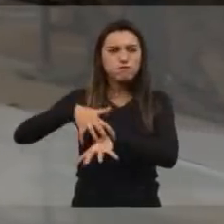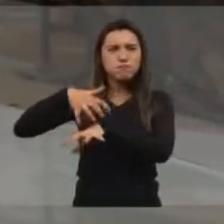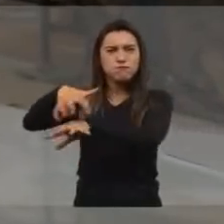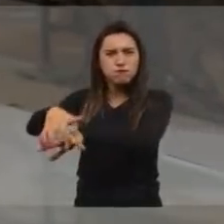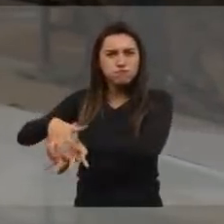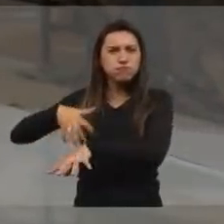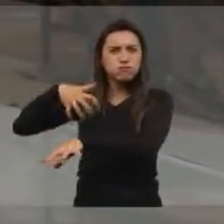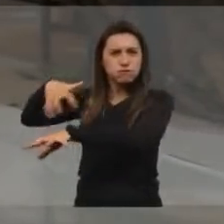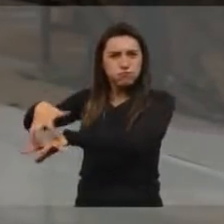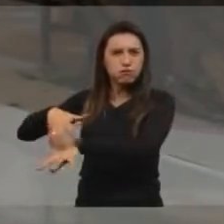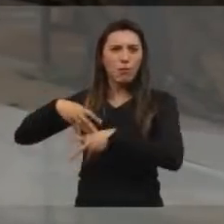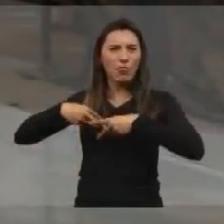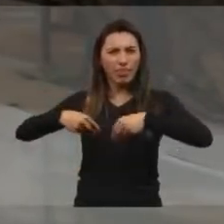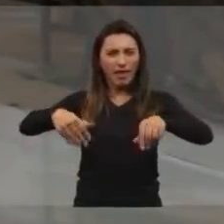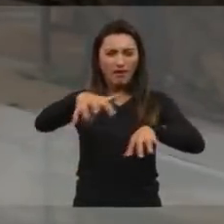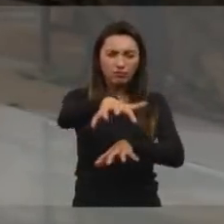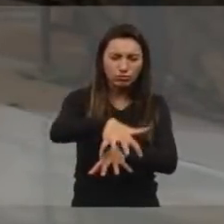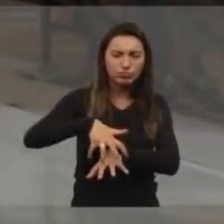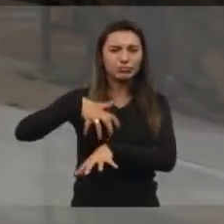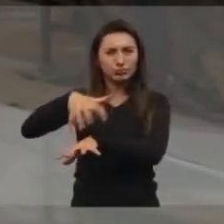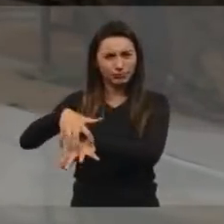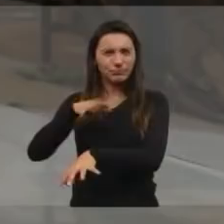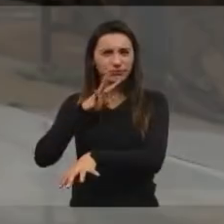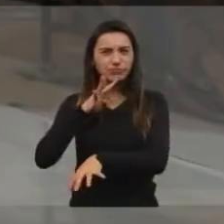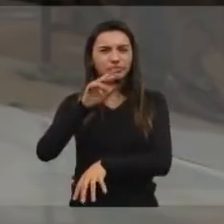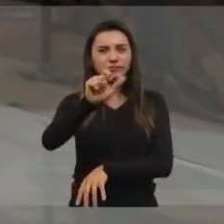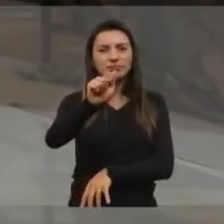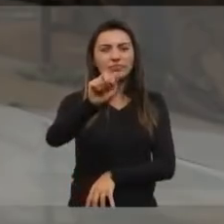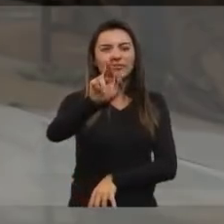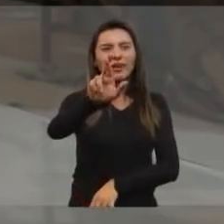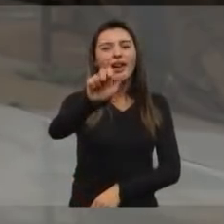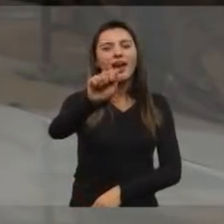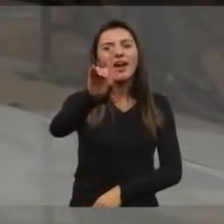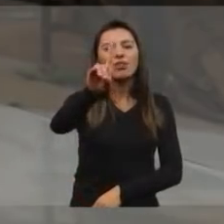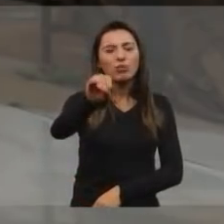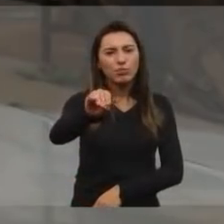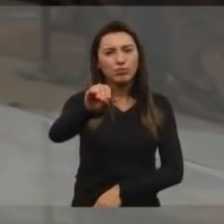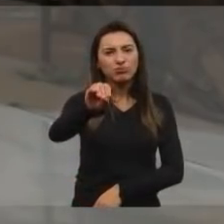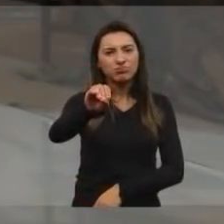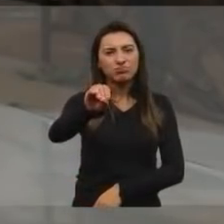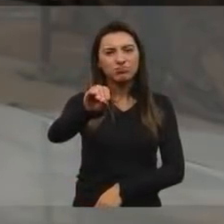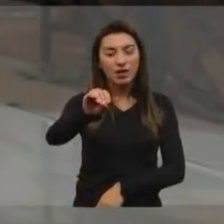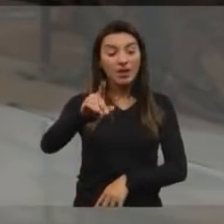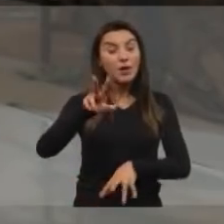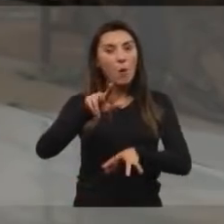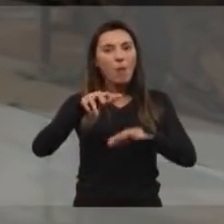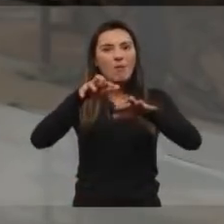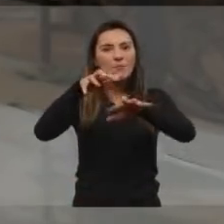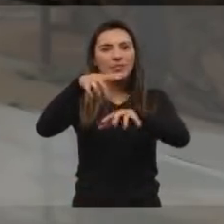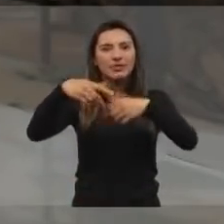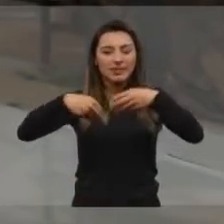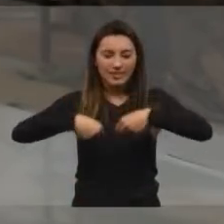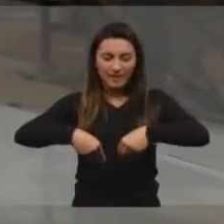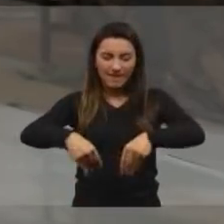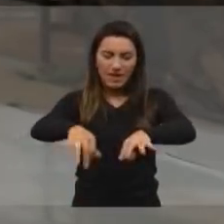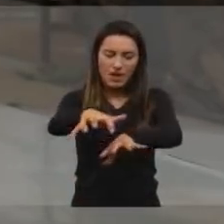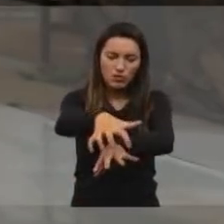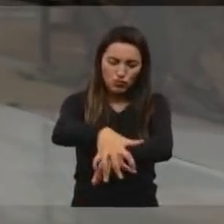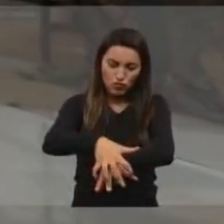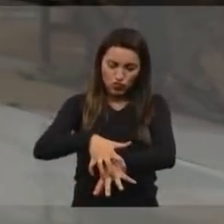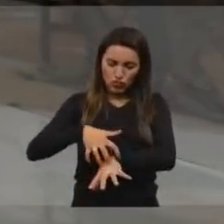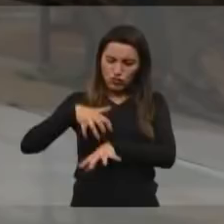corações e nossa alma deveria trazer à tona o melhor de nós e não o